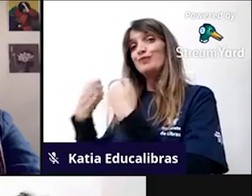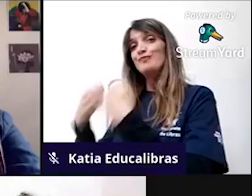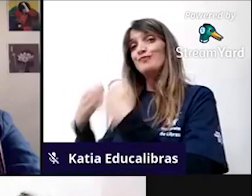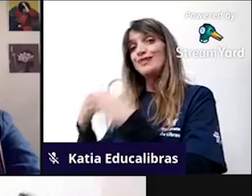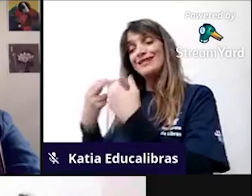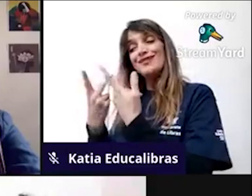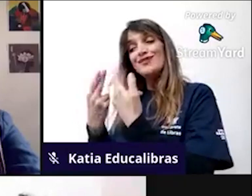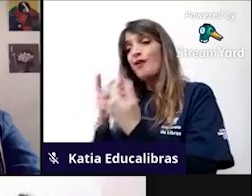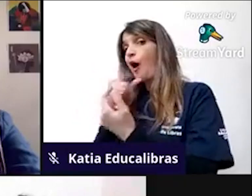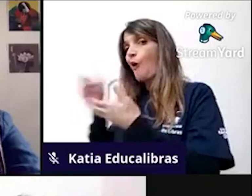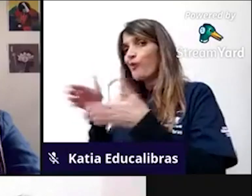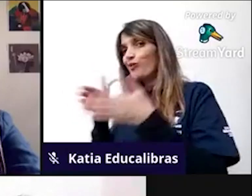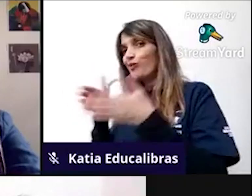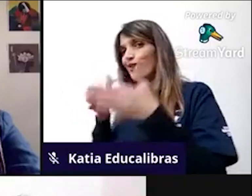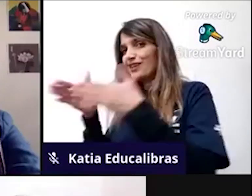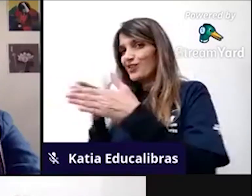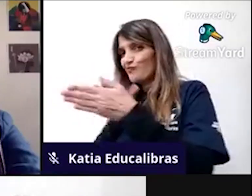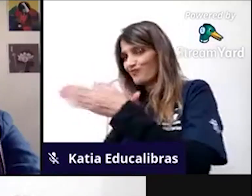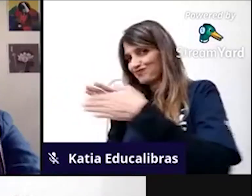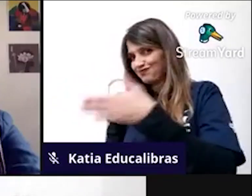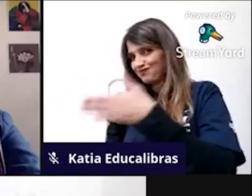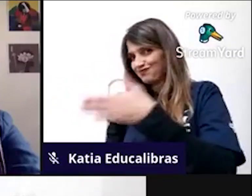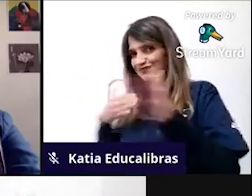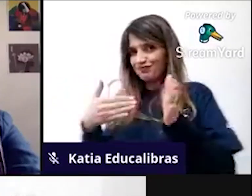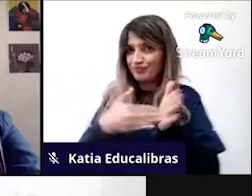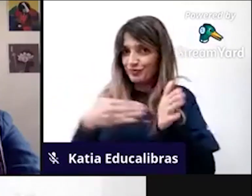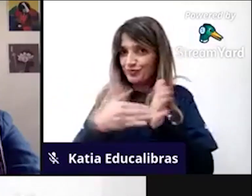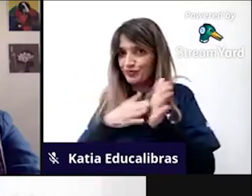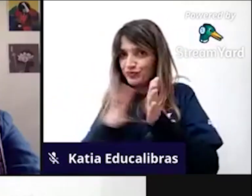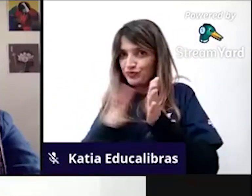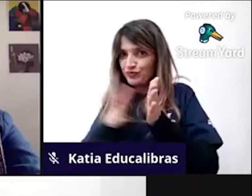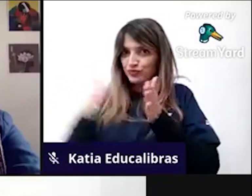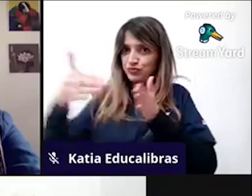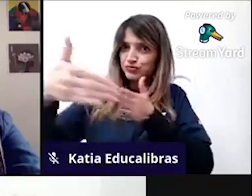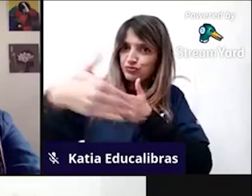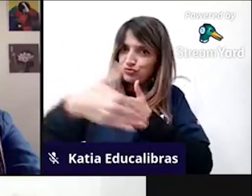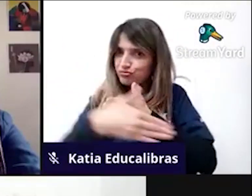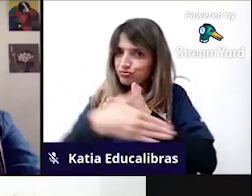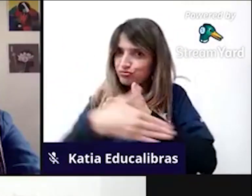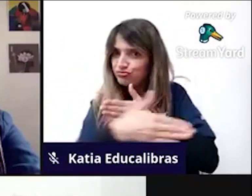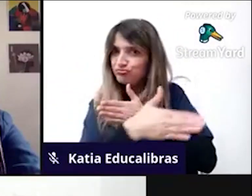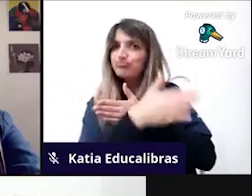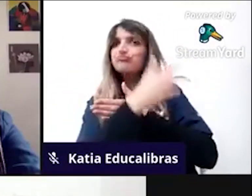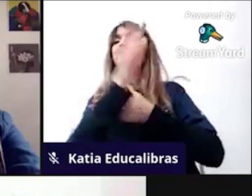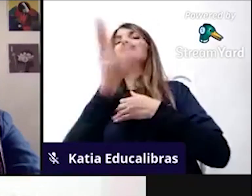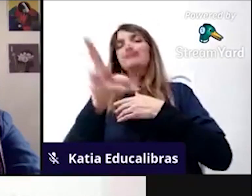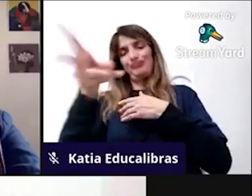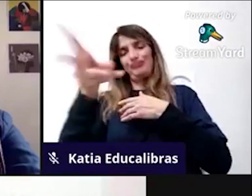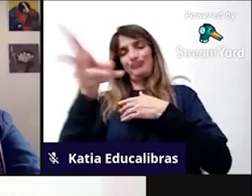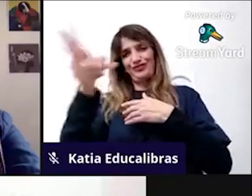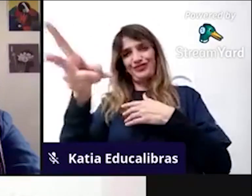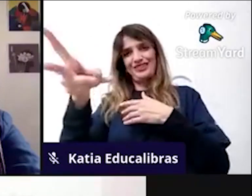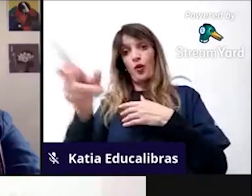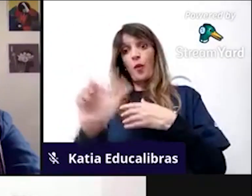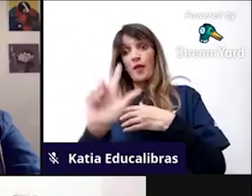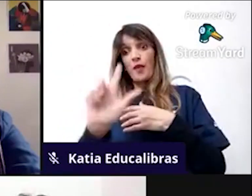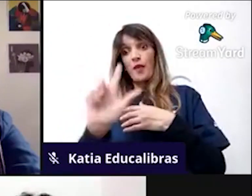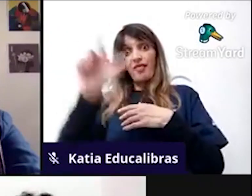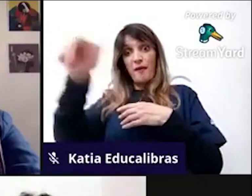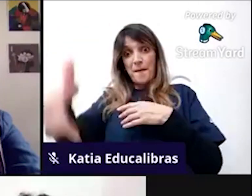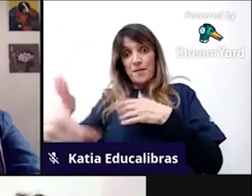que encontrar alternativas. Porque o rio, chamado para mergulhar no rio, no grande